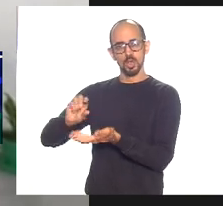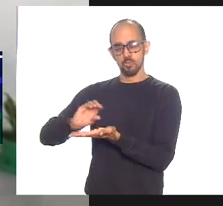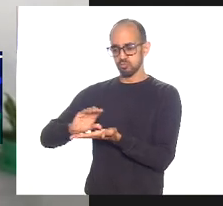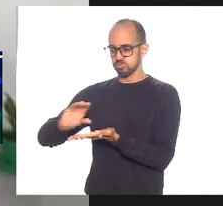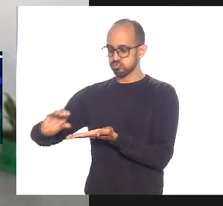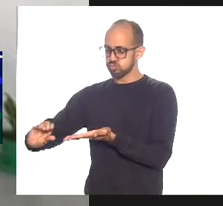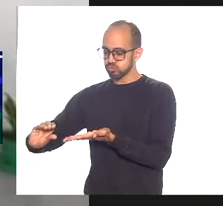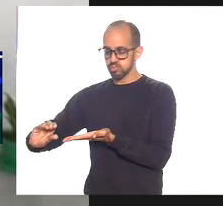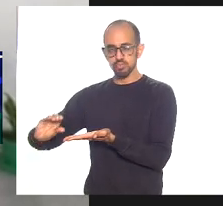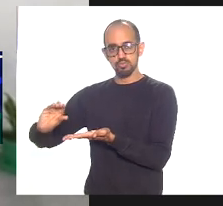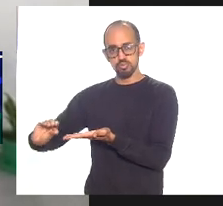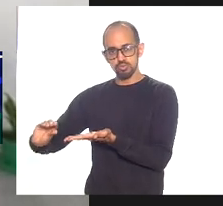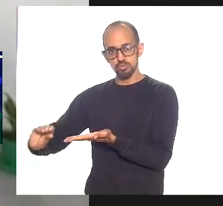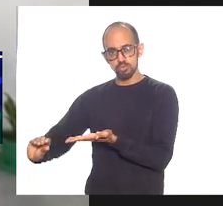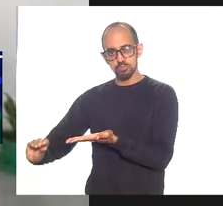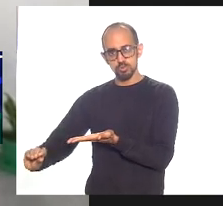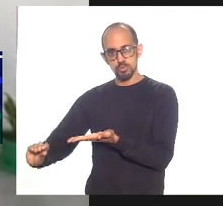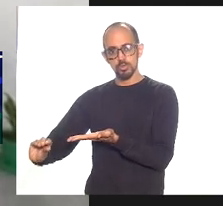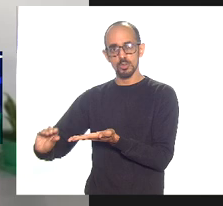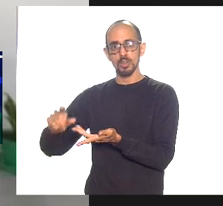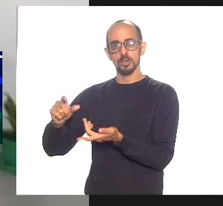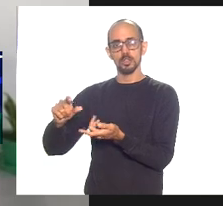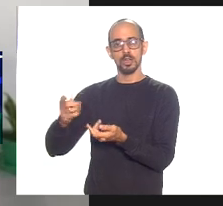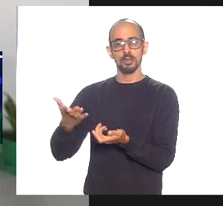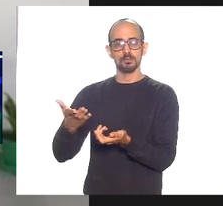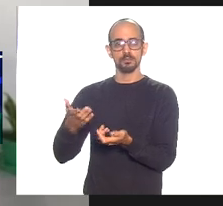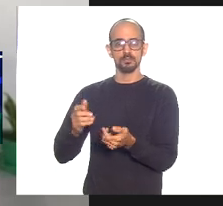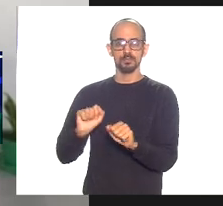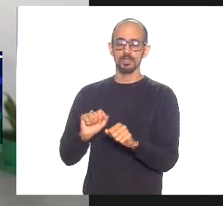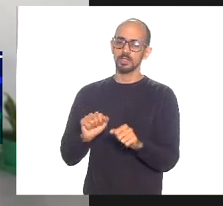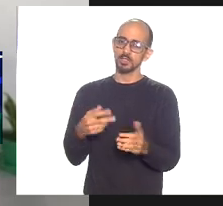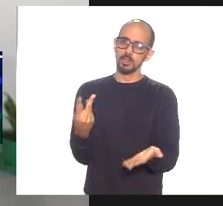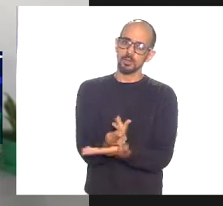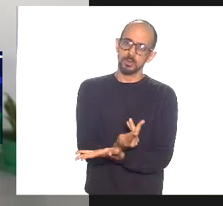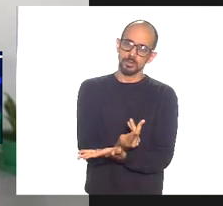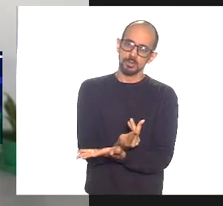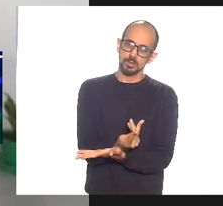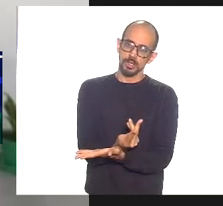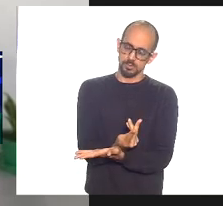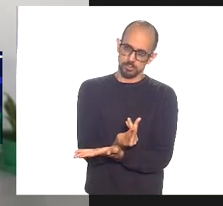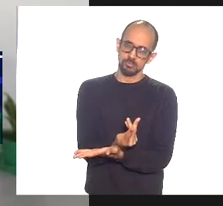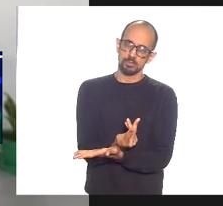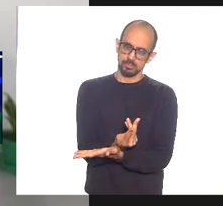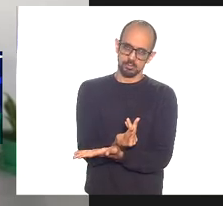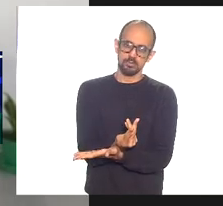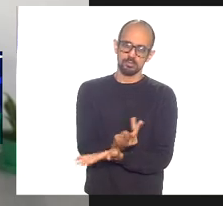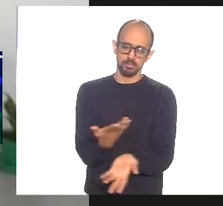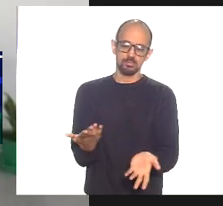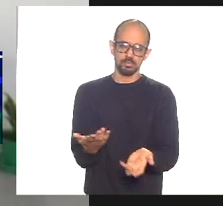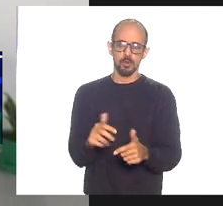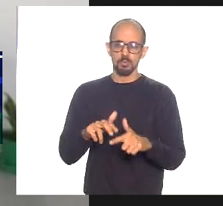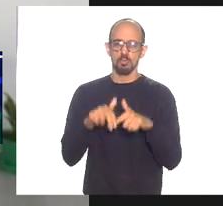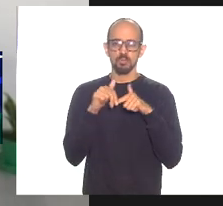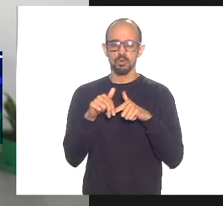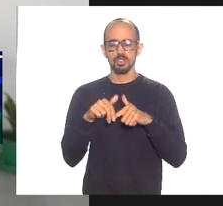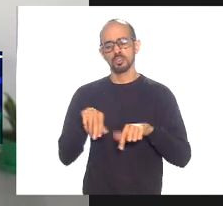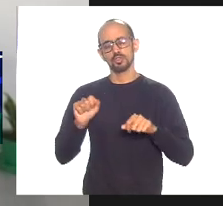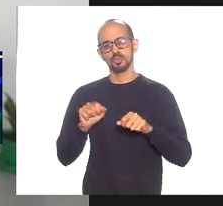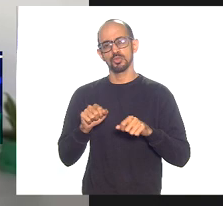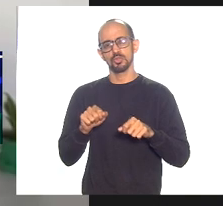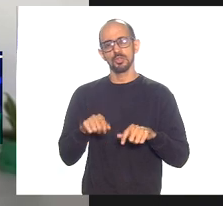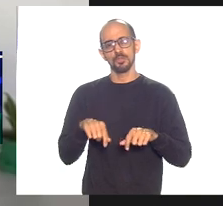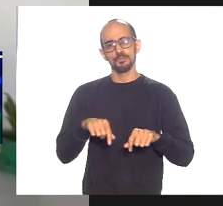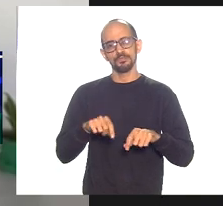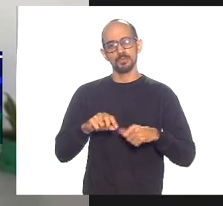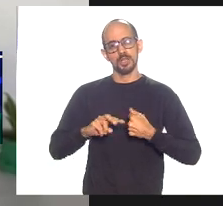vulo volumosa é expressão do o FJ garantindo assim